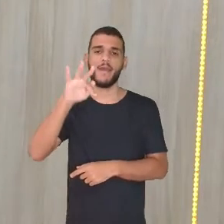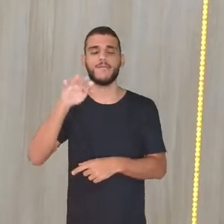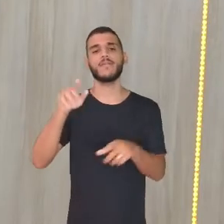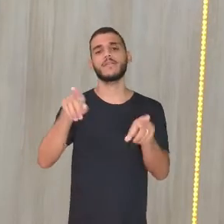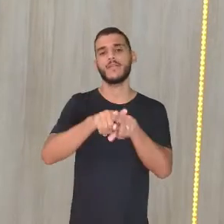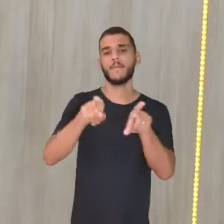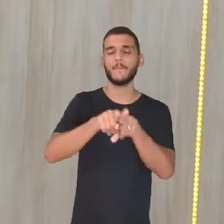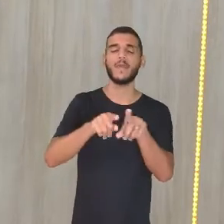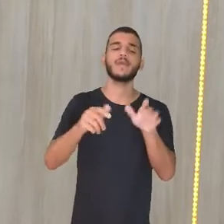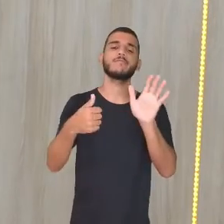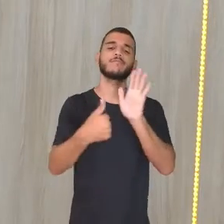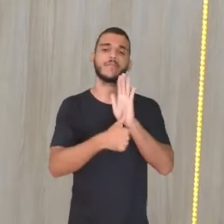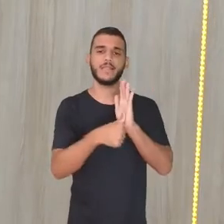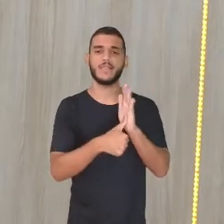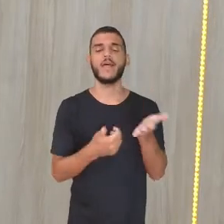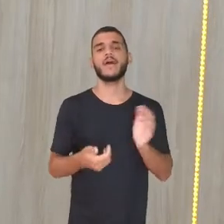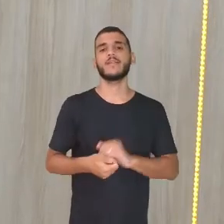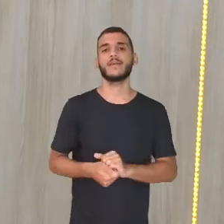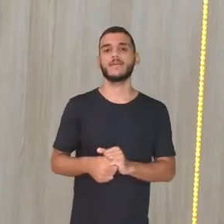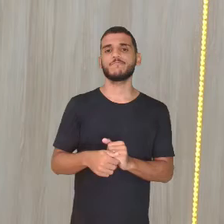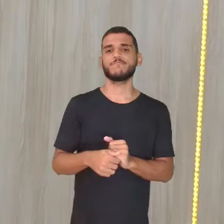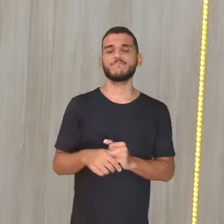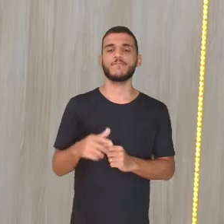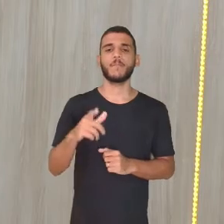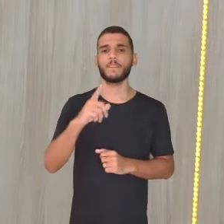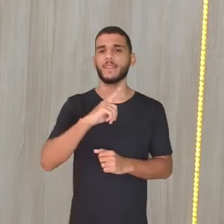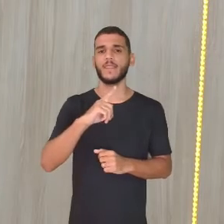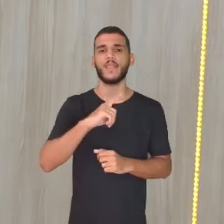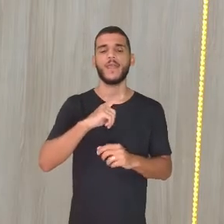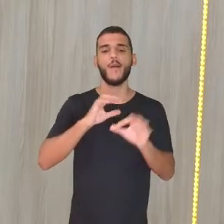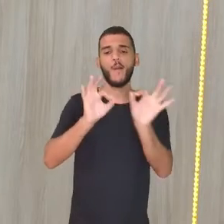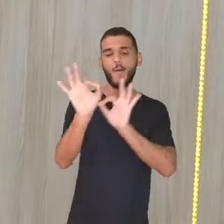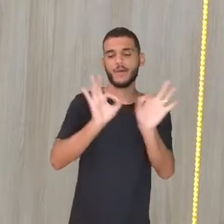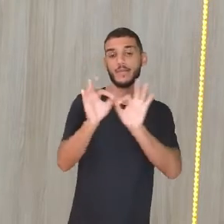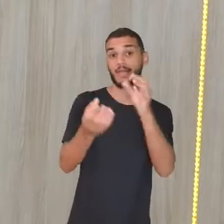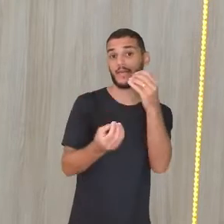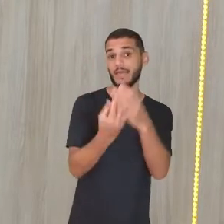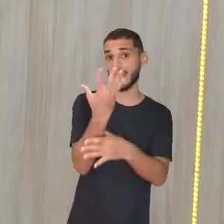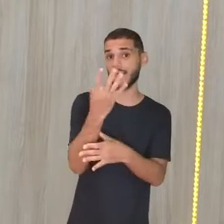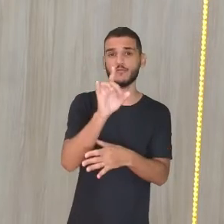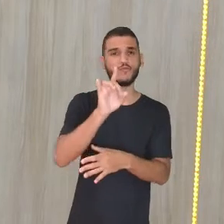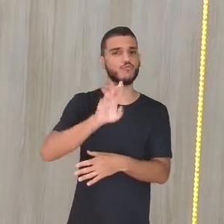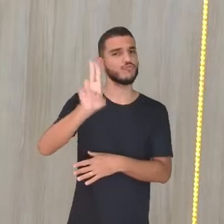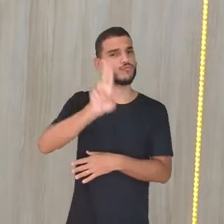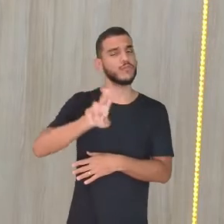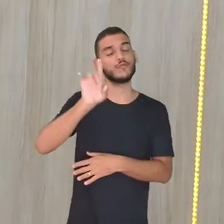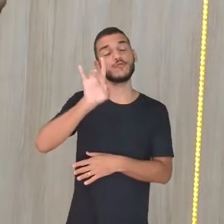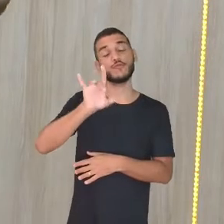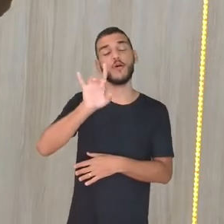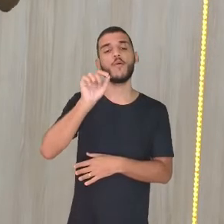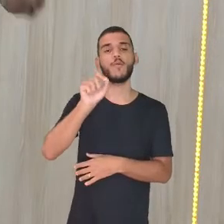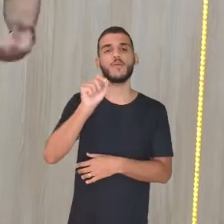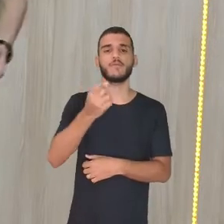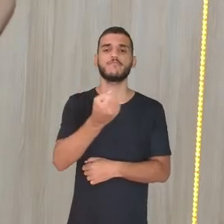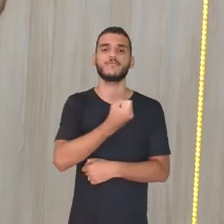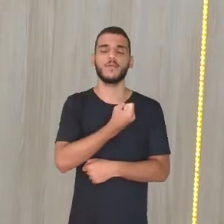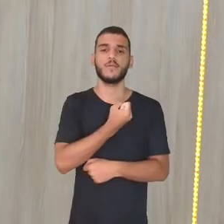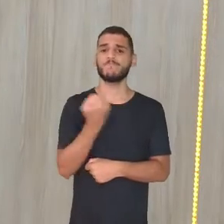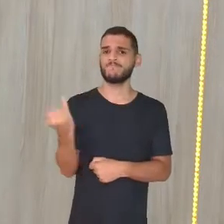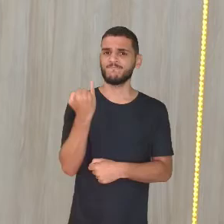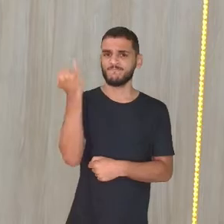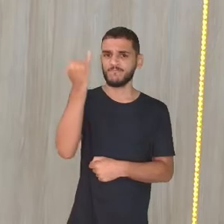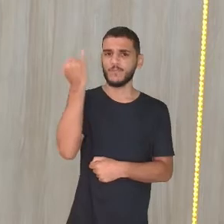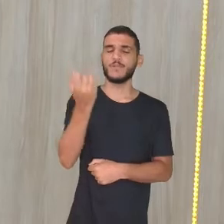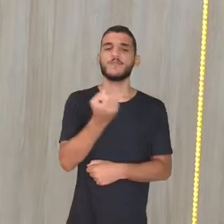Então, são códigos que foram criados justamente através dos números. A gente também tem a importância dos números